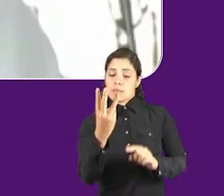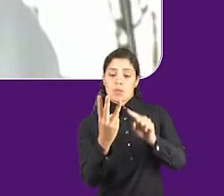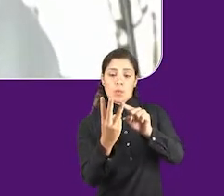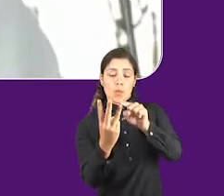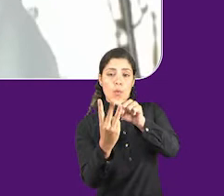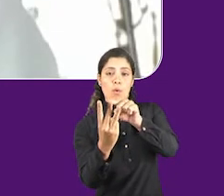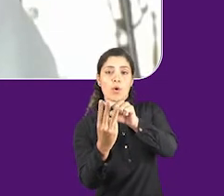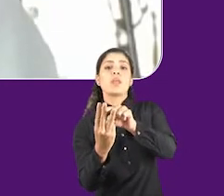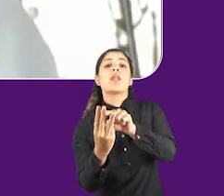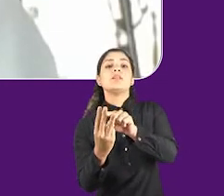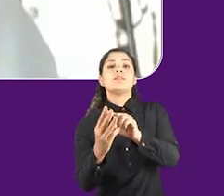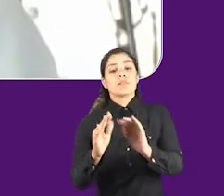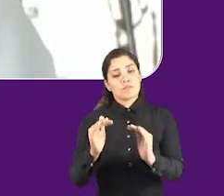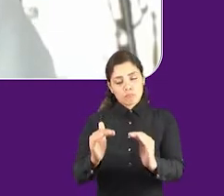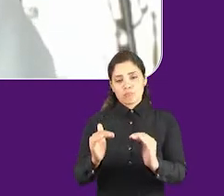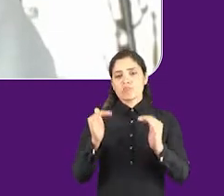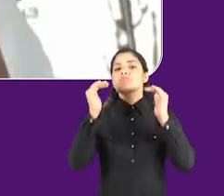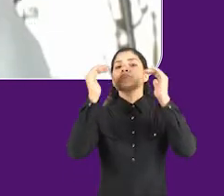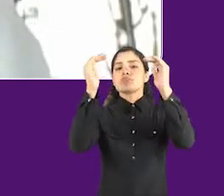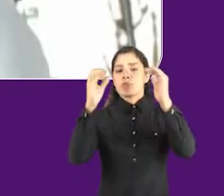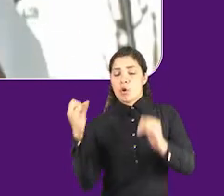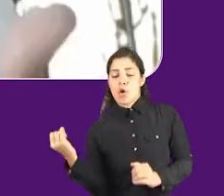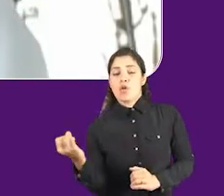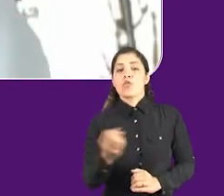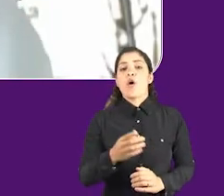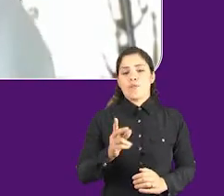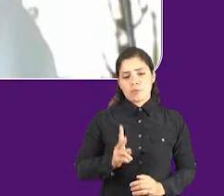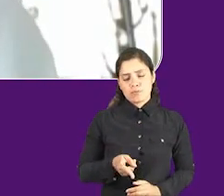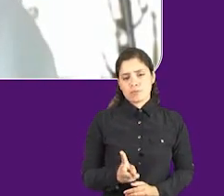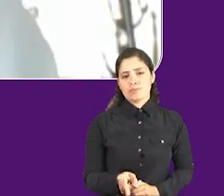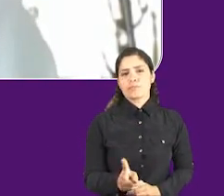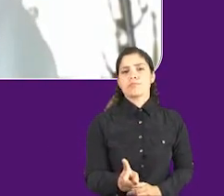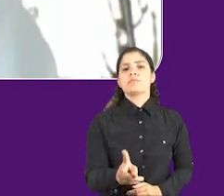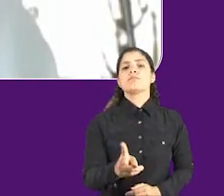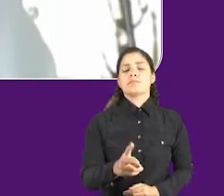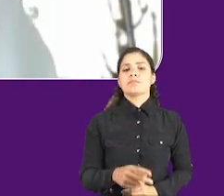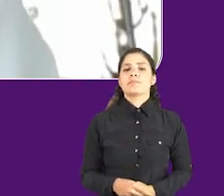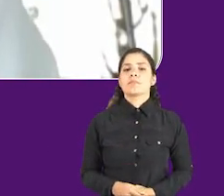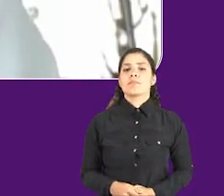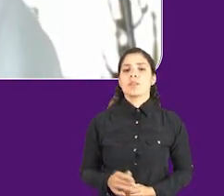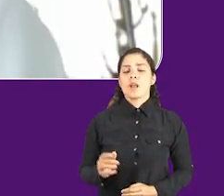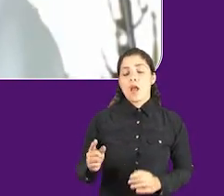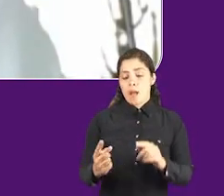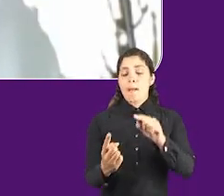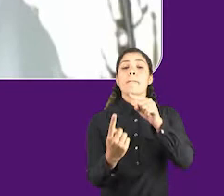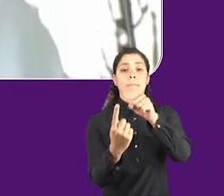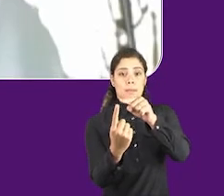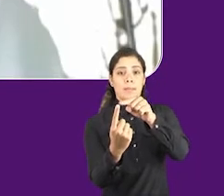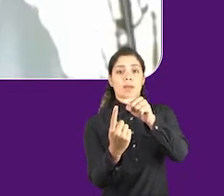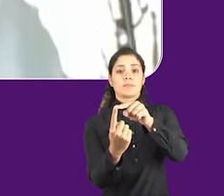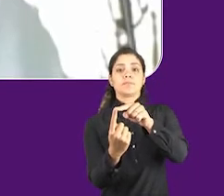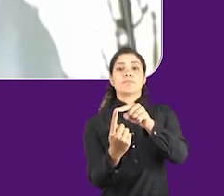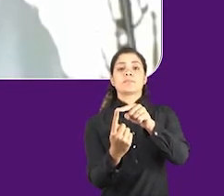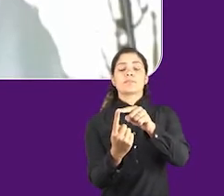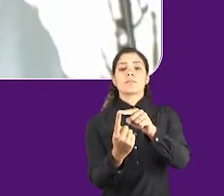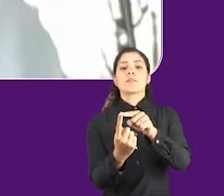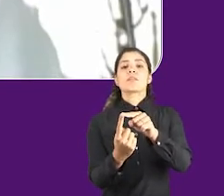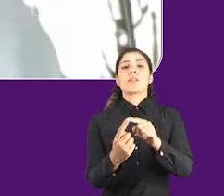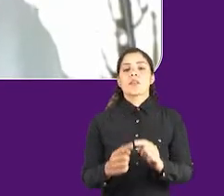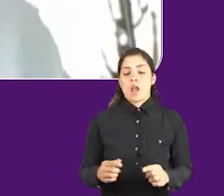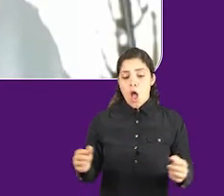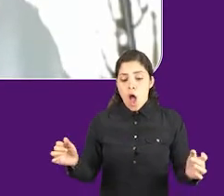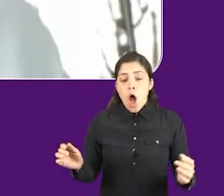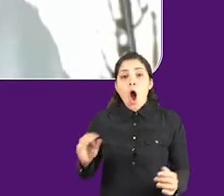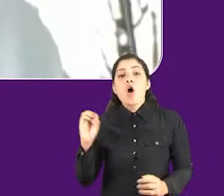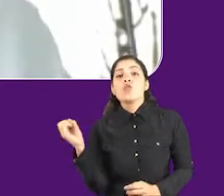a chegar a esse nível de inovação continuar e alto nível Afinal coisa ai que a